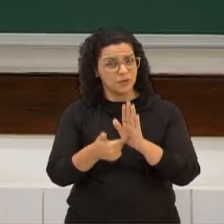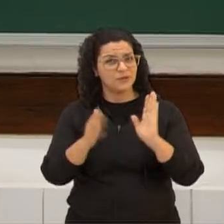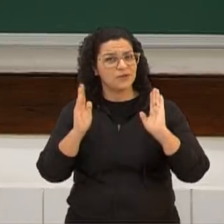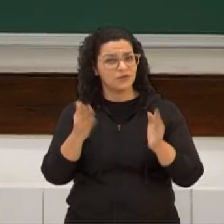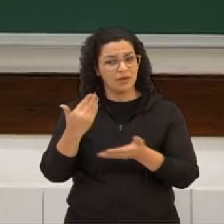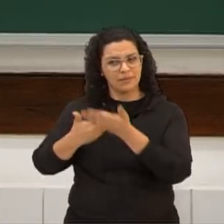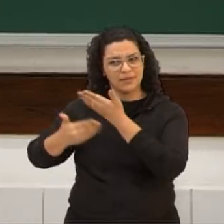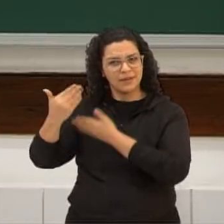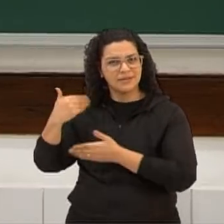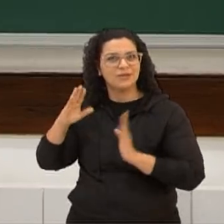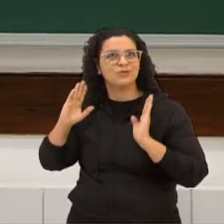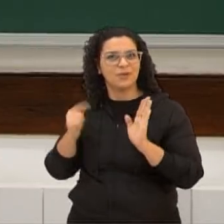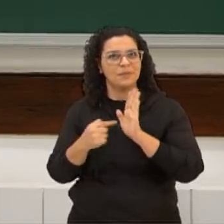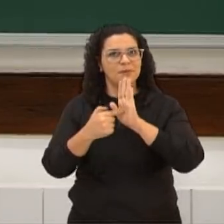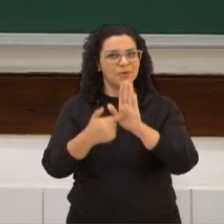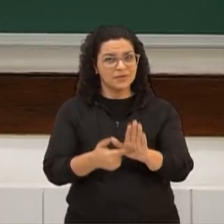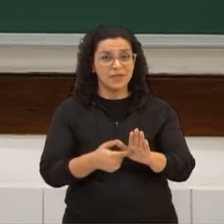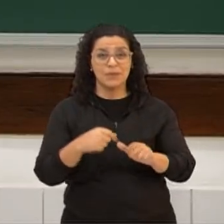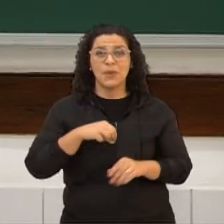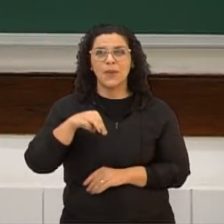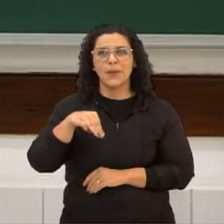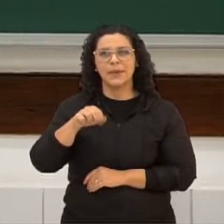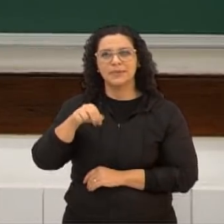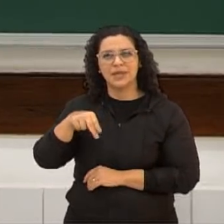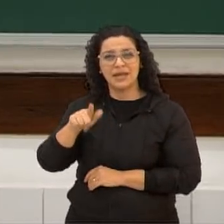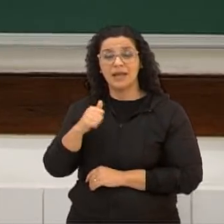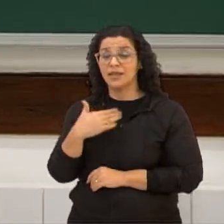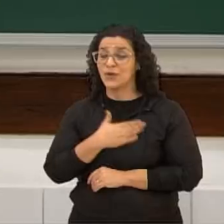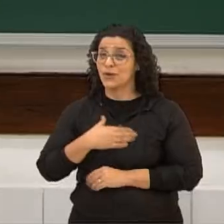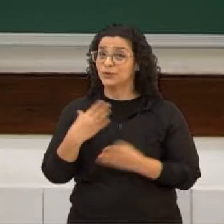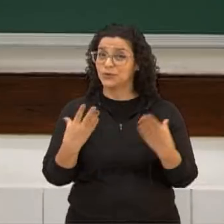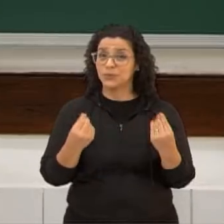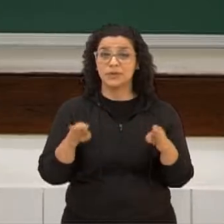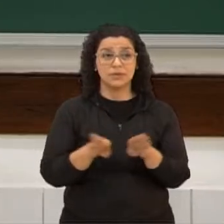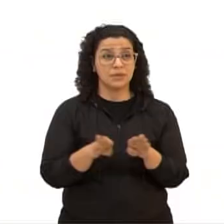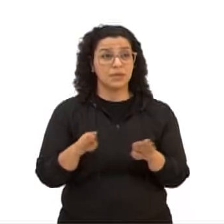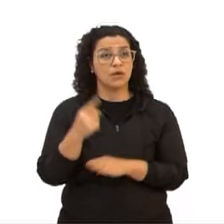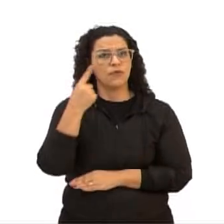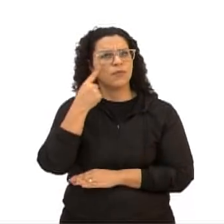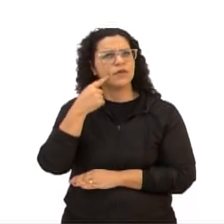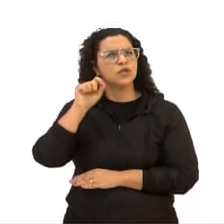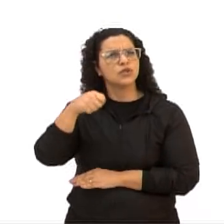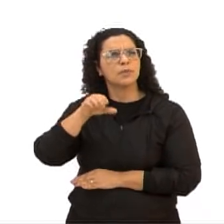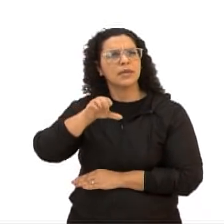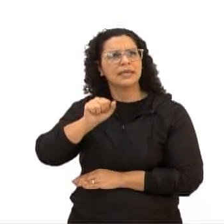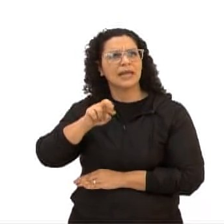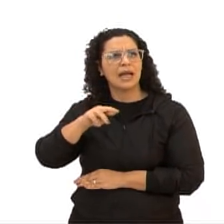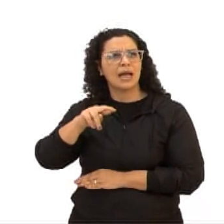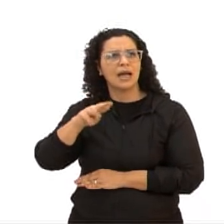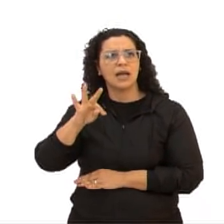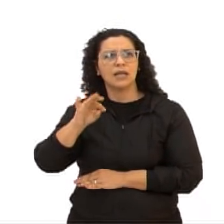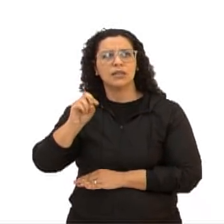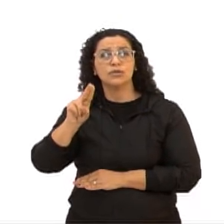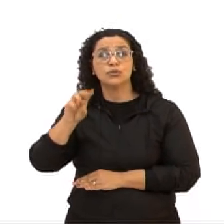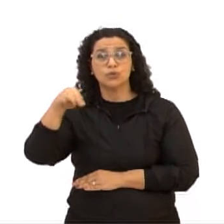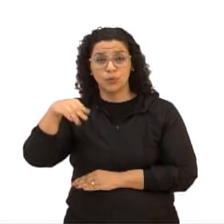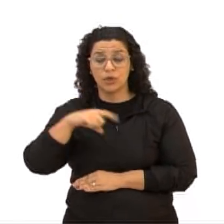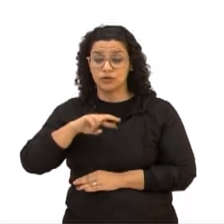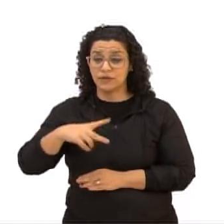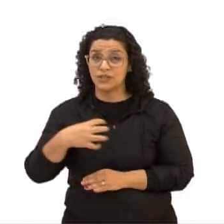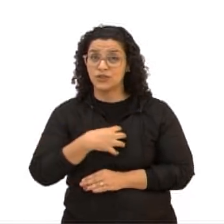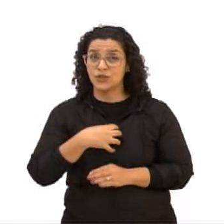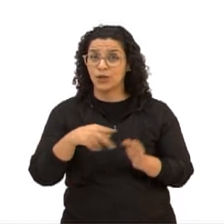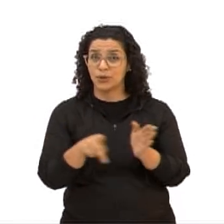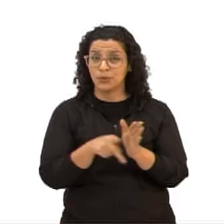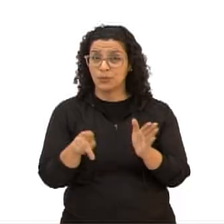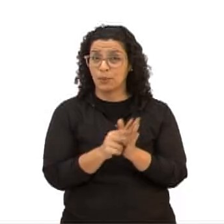vocês anteriormente o meu mangá, por exemplo, que eu gosto pra caramba. Bem, aí vamos entrar então na questão do cartoon. Diferentemente das charges e da